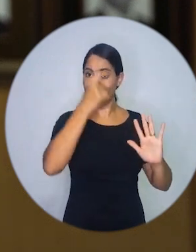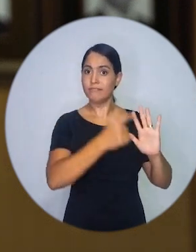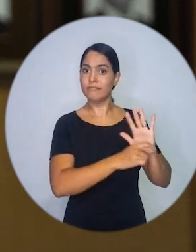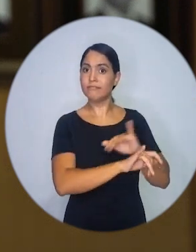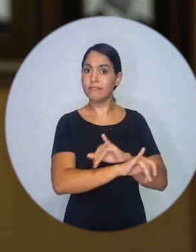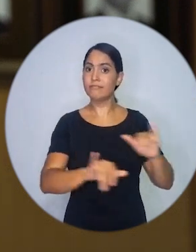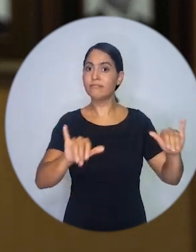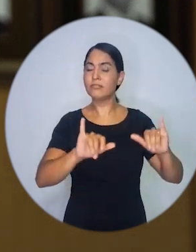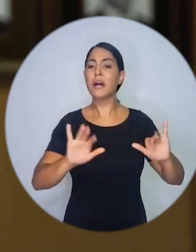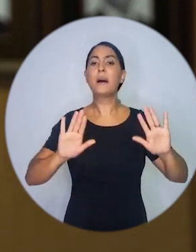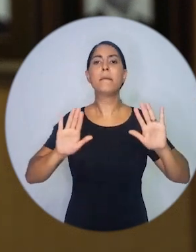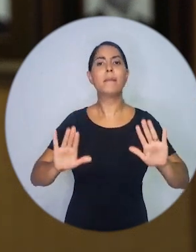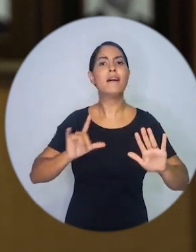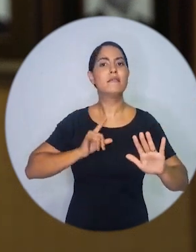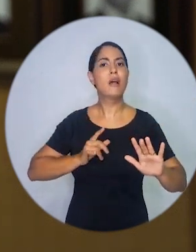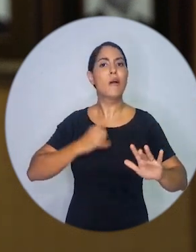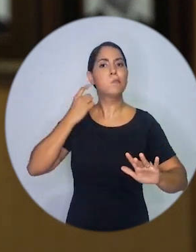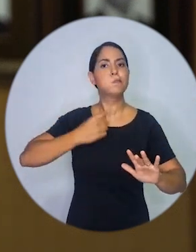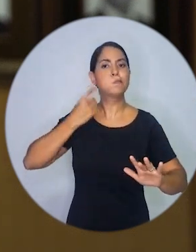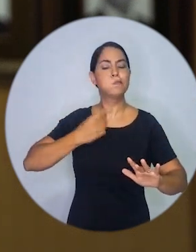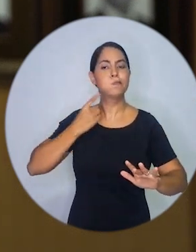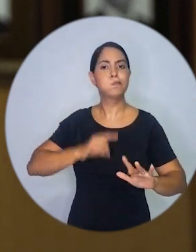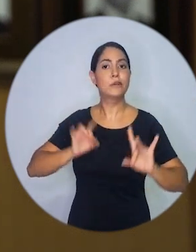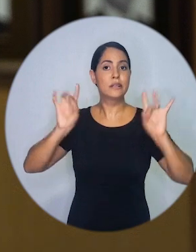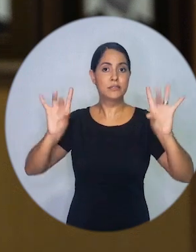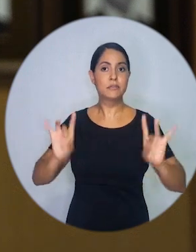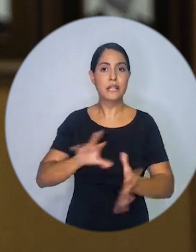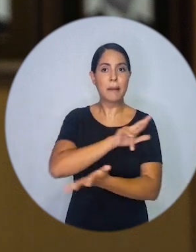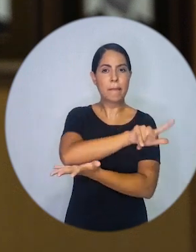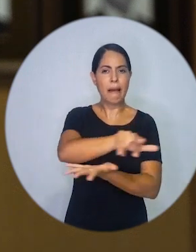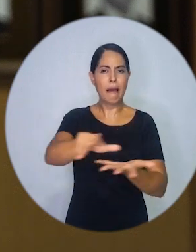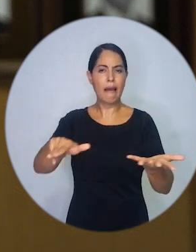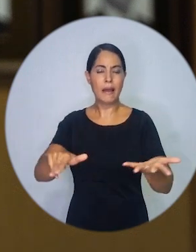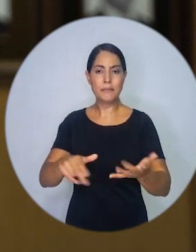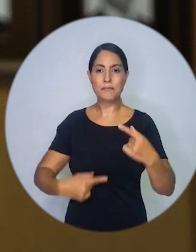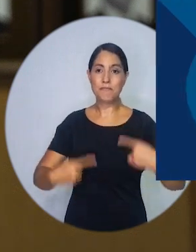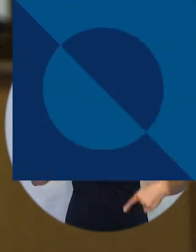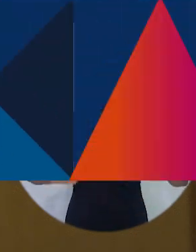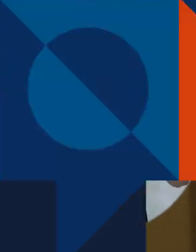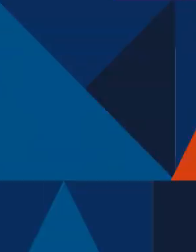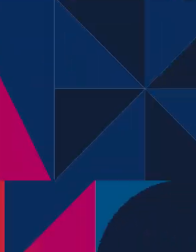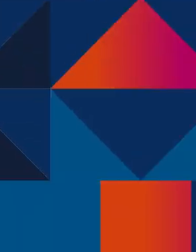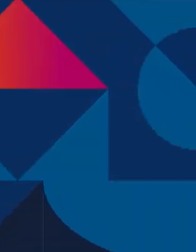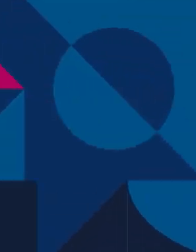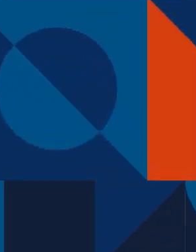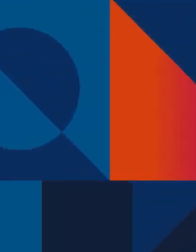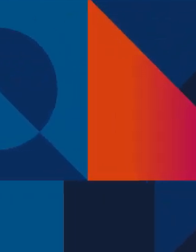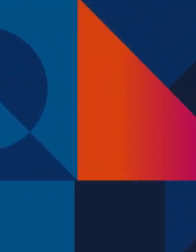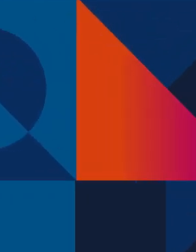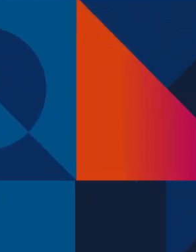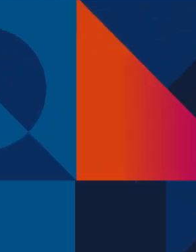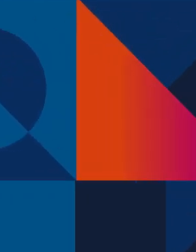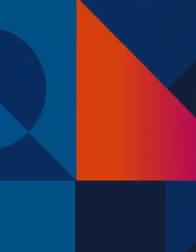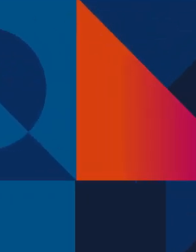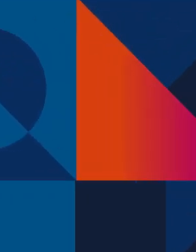Artificial. O debate envolveu advogados, especialistas e professores de diferentes áreas.